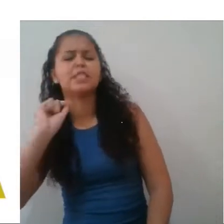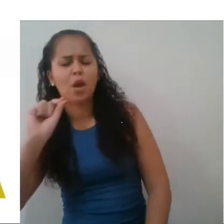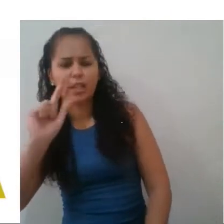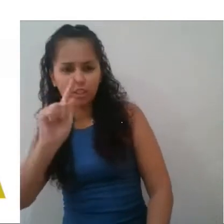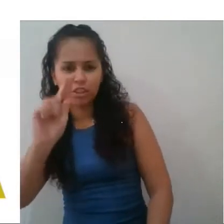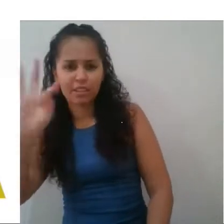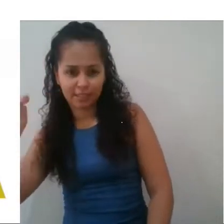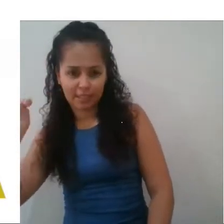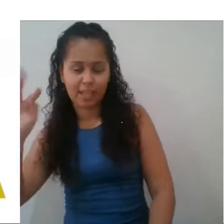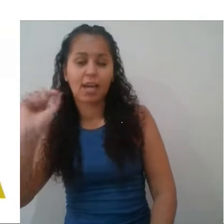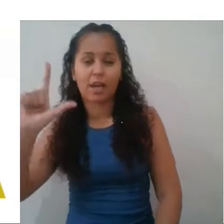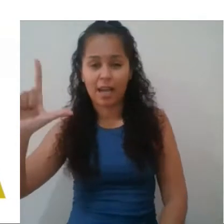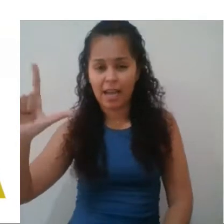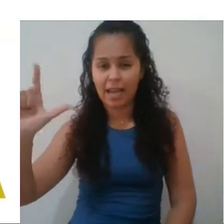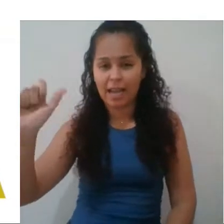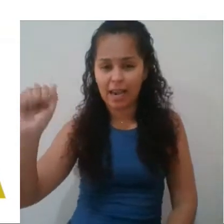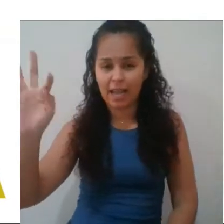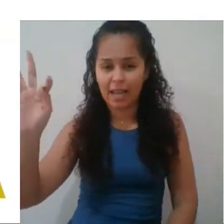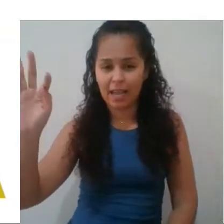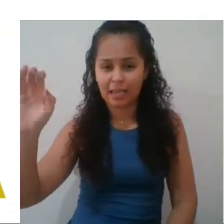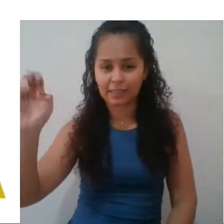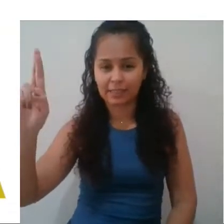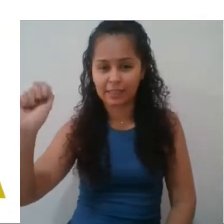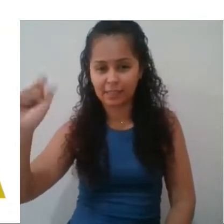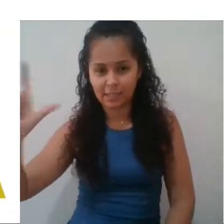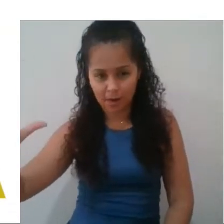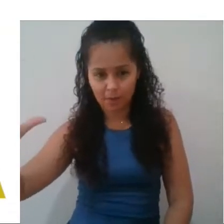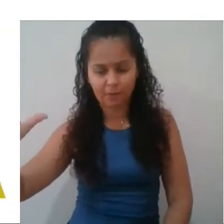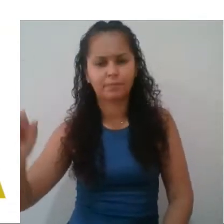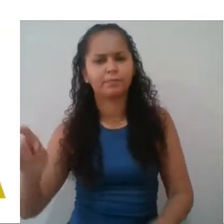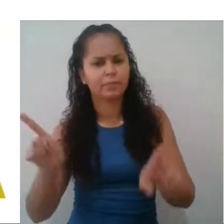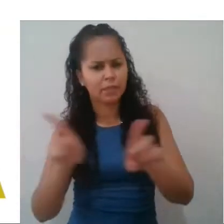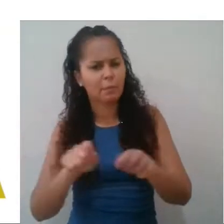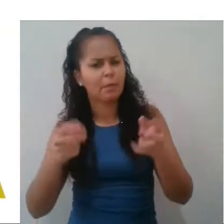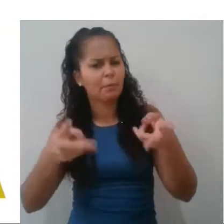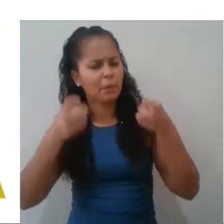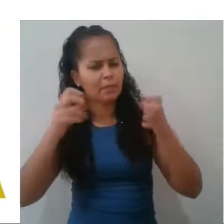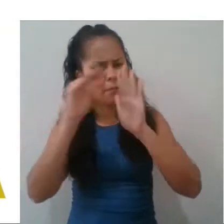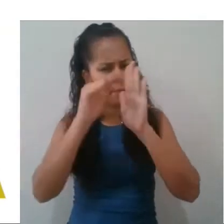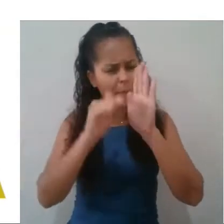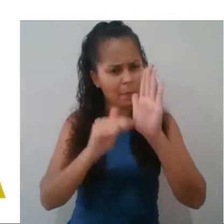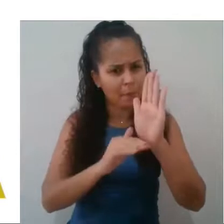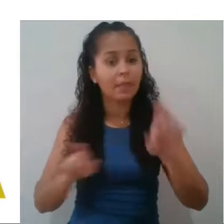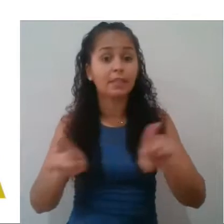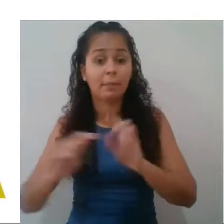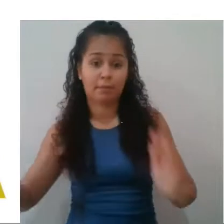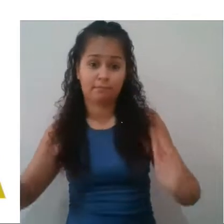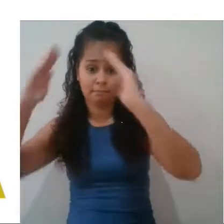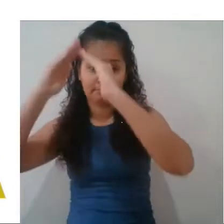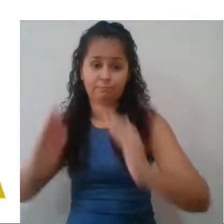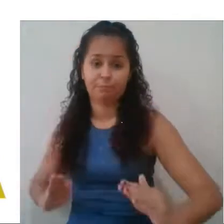essa lateral do tronco de cone. Podemos fazer essas mesmas observações em um tronco de